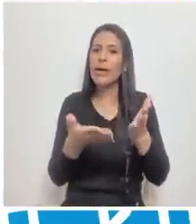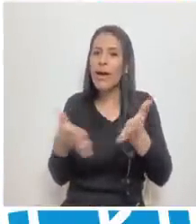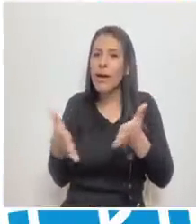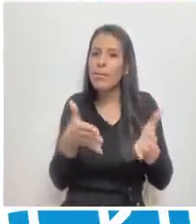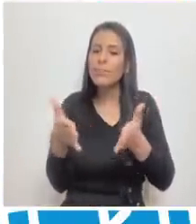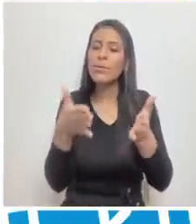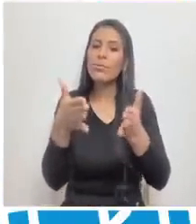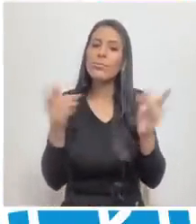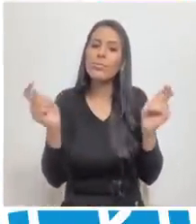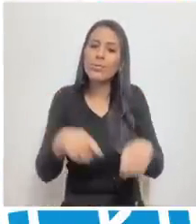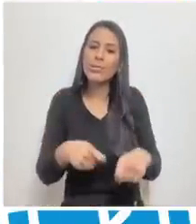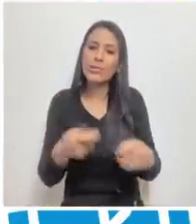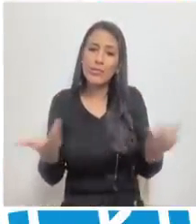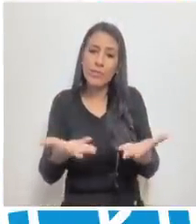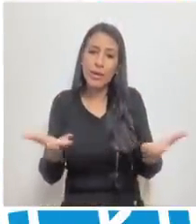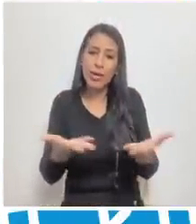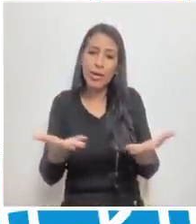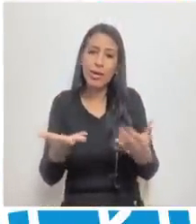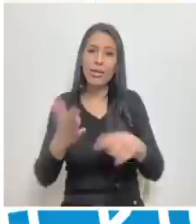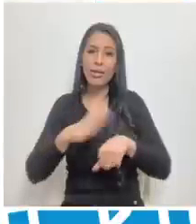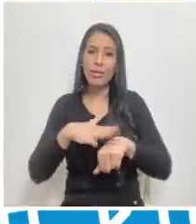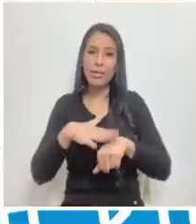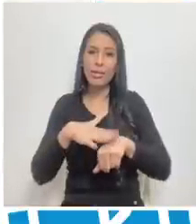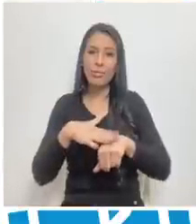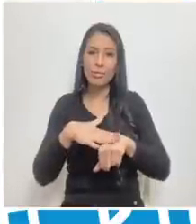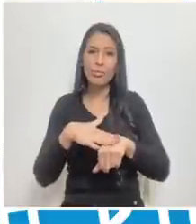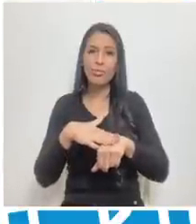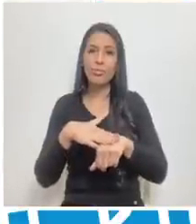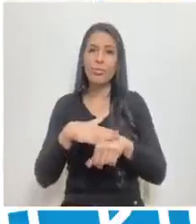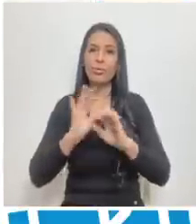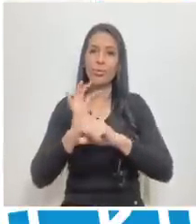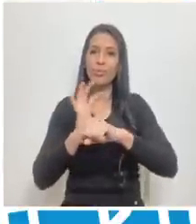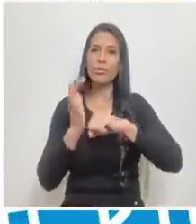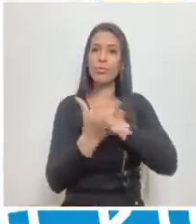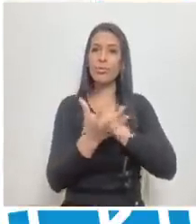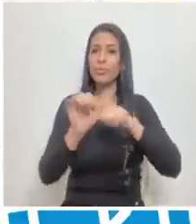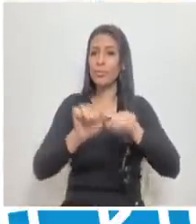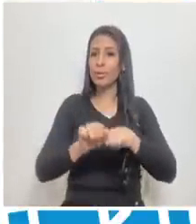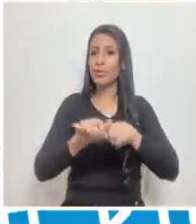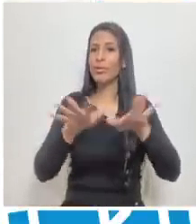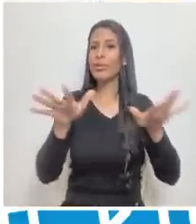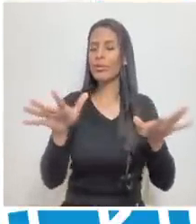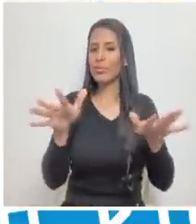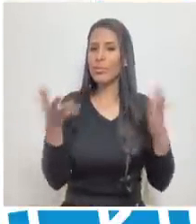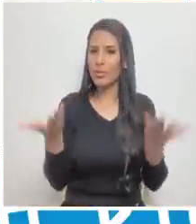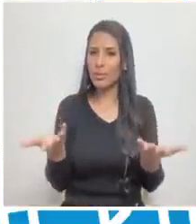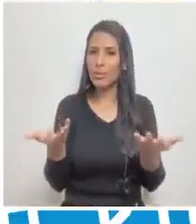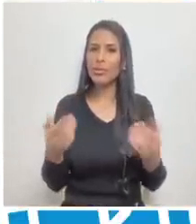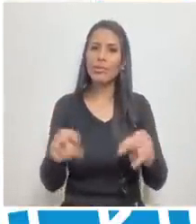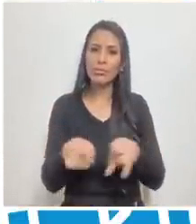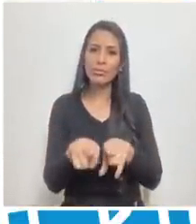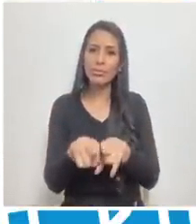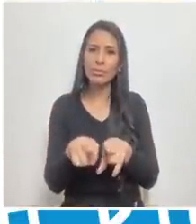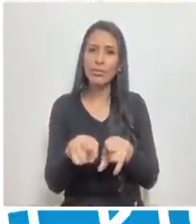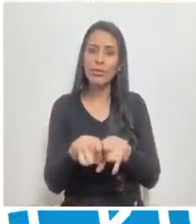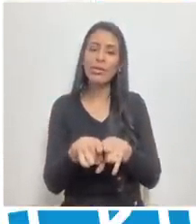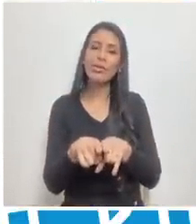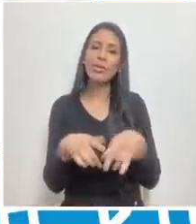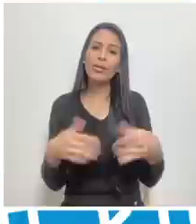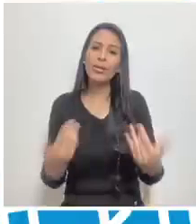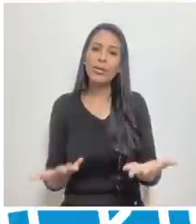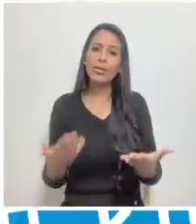nesse momento de pandemia, eu diria também que o SAEB digamos assim, é um